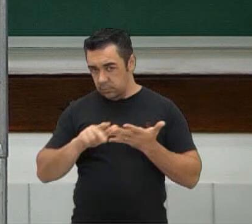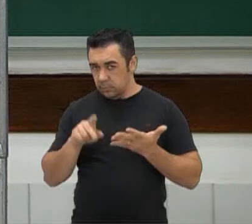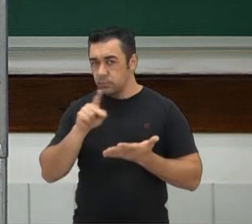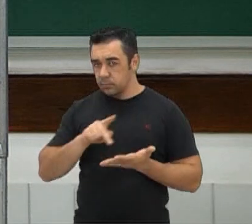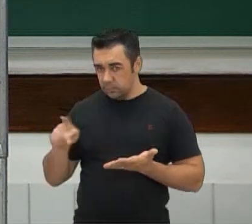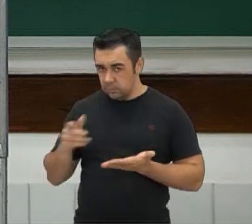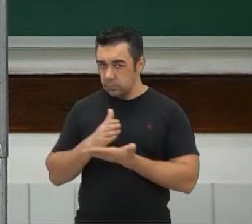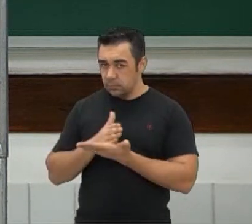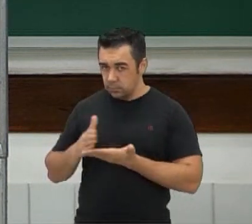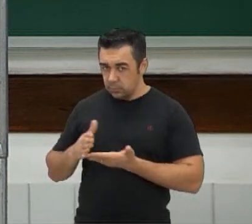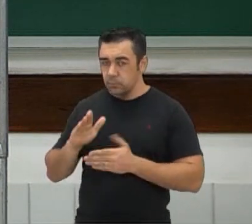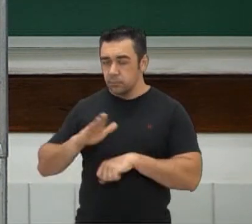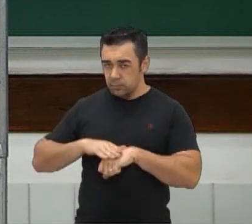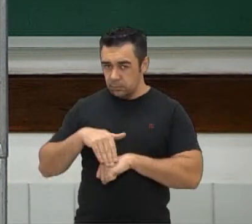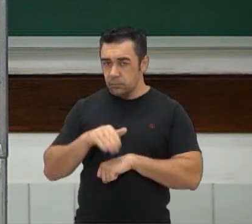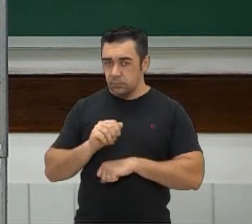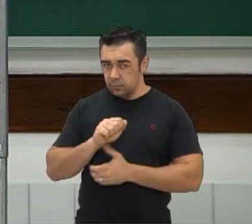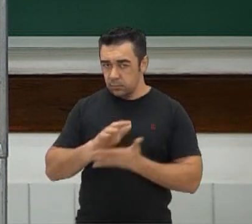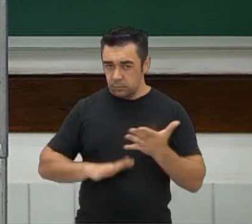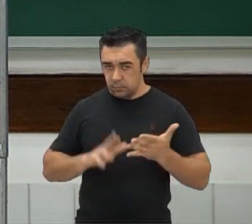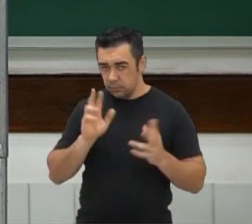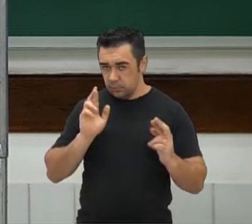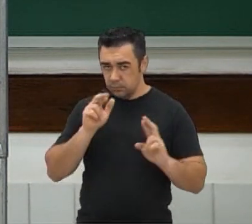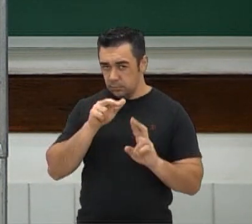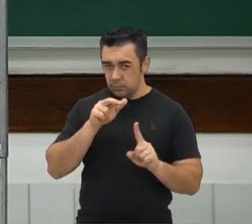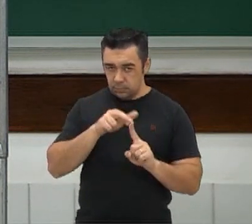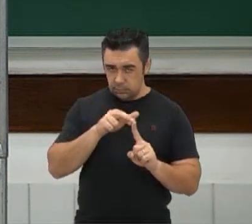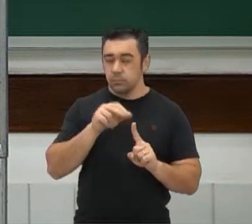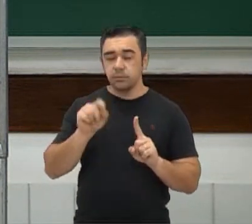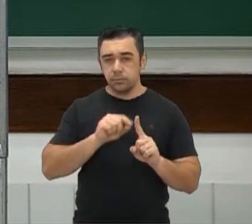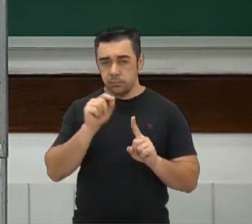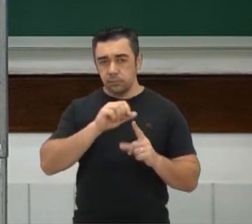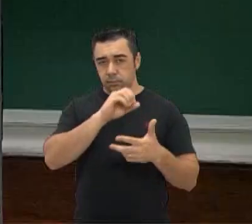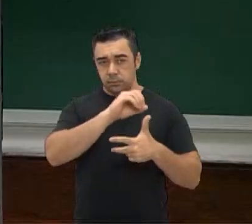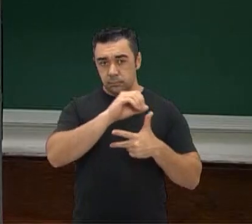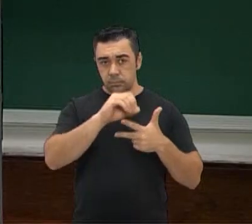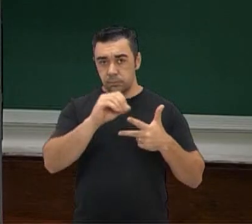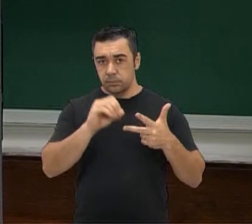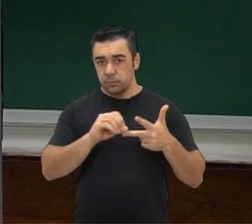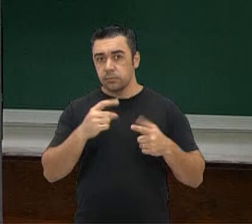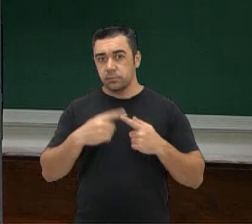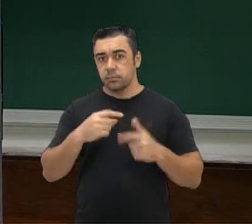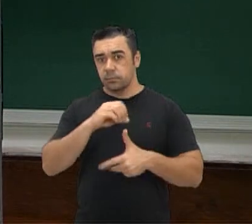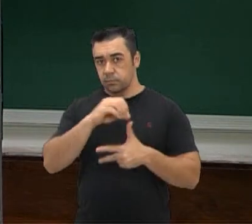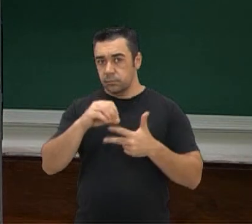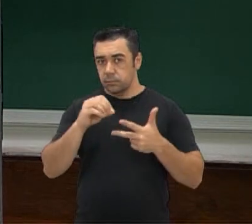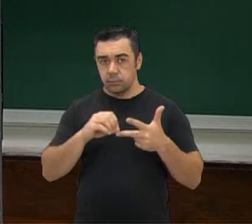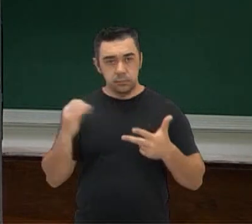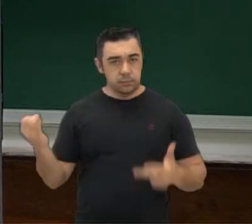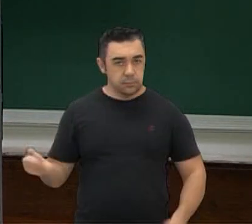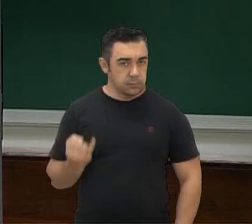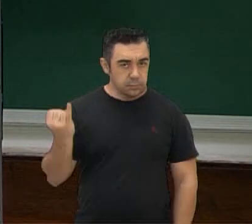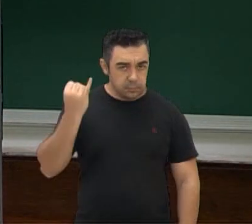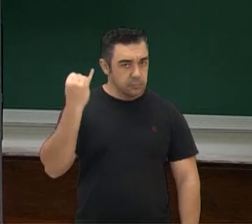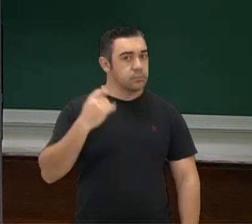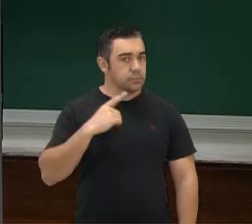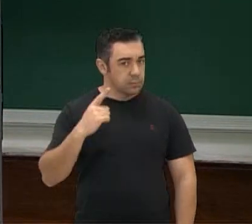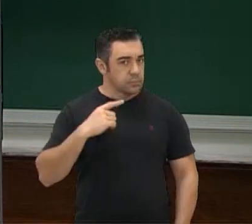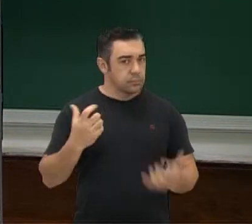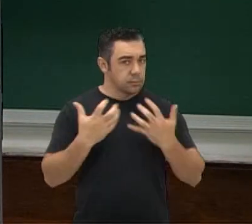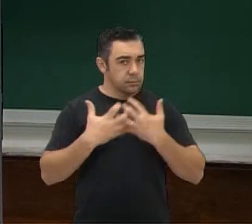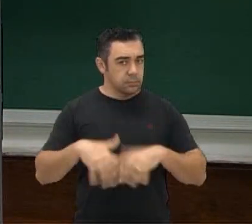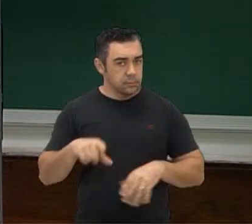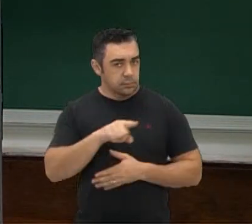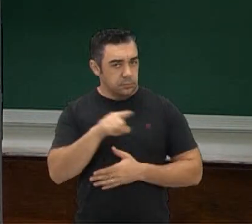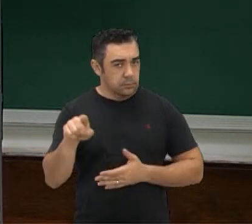vocês estão começando a trazer mais exercícios relacionados ao Enem. Por quê? Porque o Enem é muito importante. O Enem tem várias funções na vida de